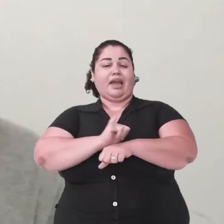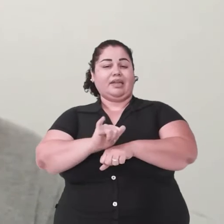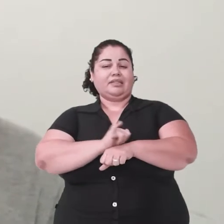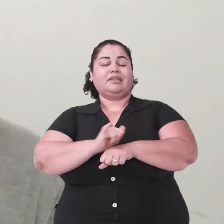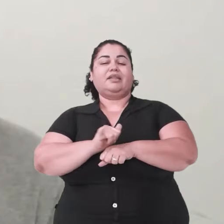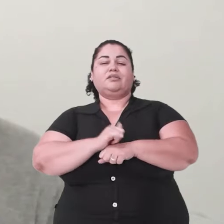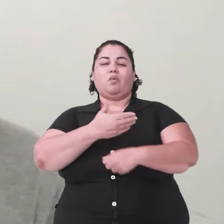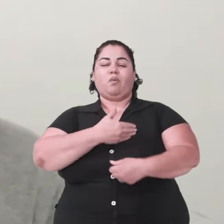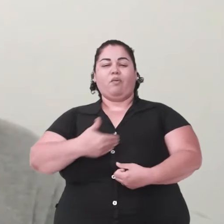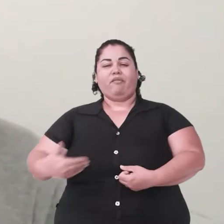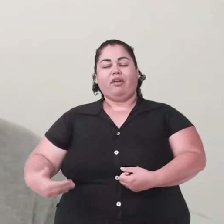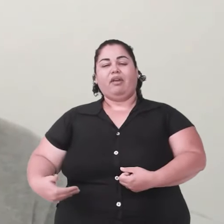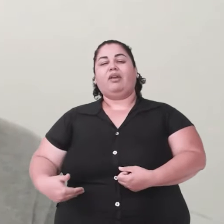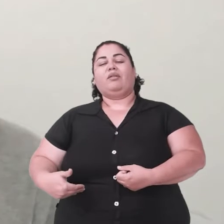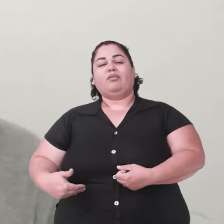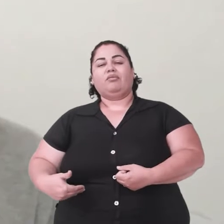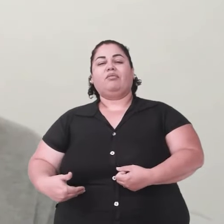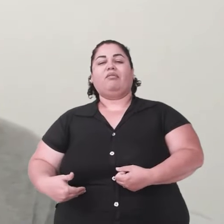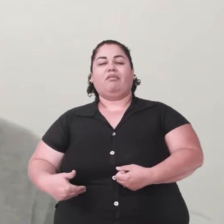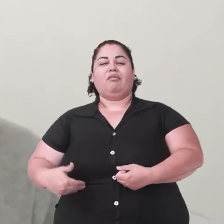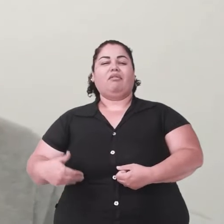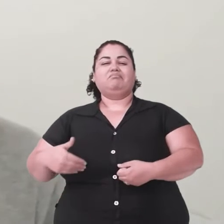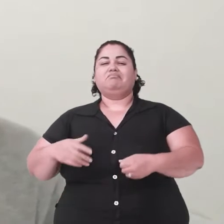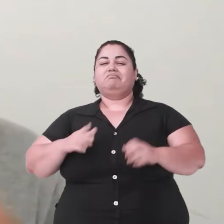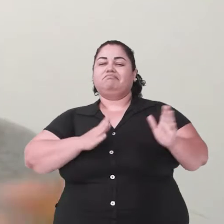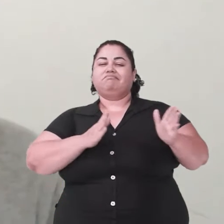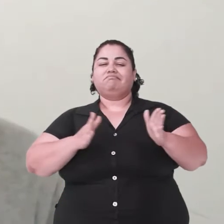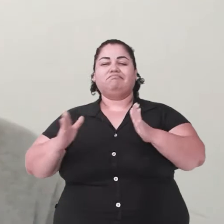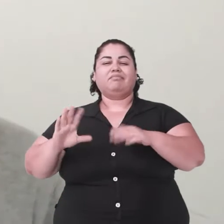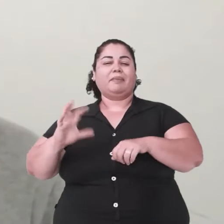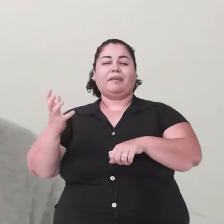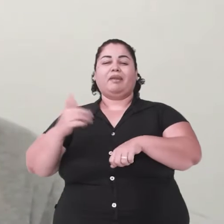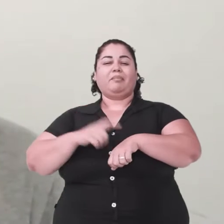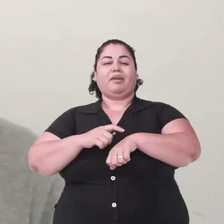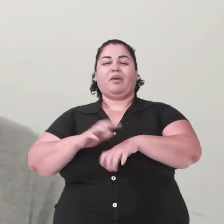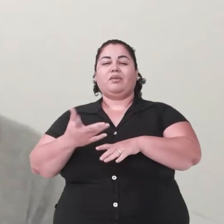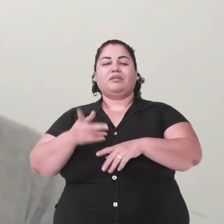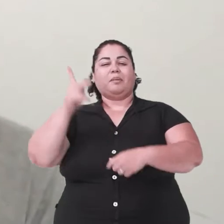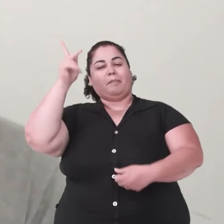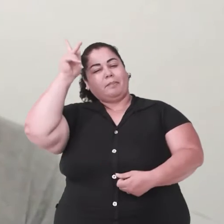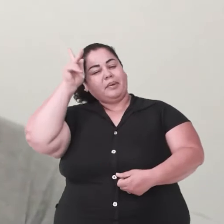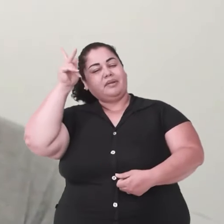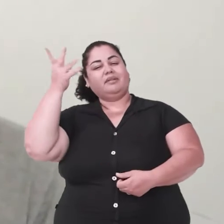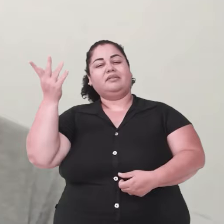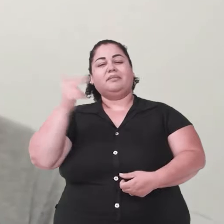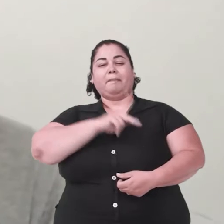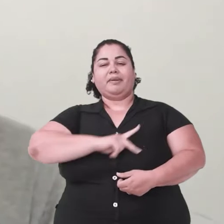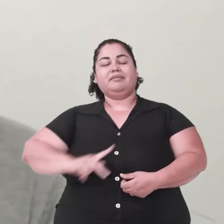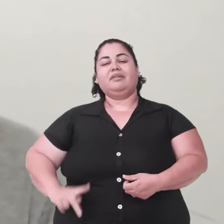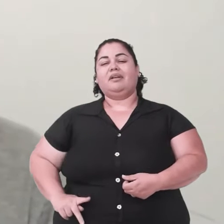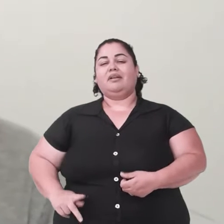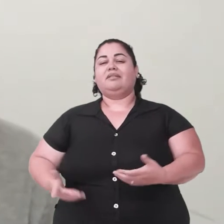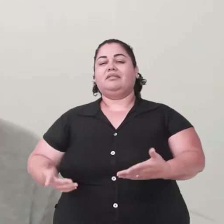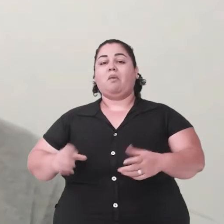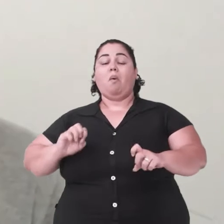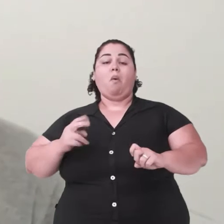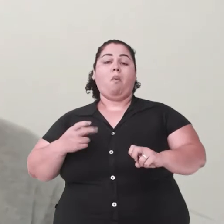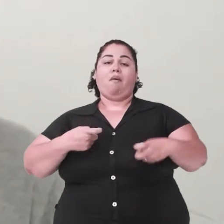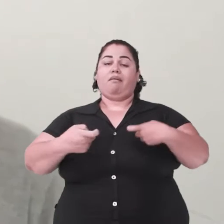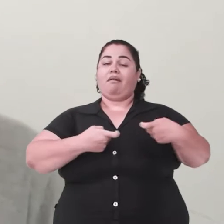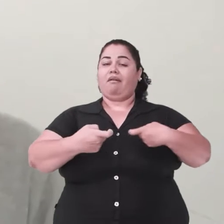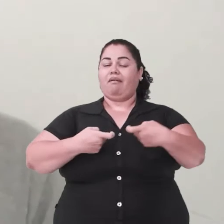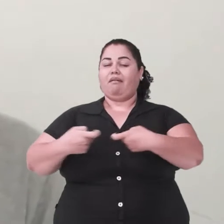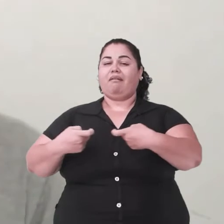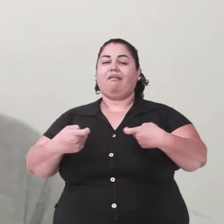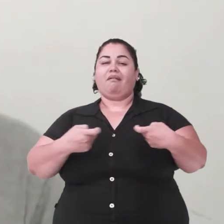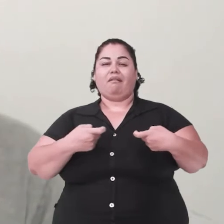Às vezes um governo, né, de um determinado rei, príncipe, presidente, enfim, uma